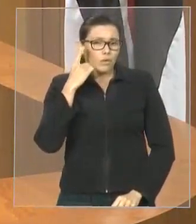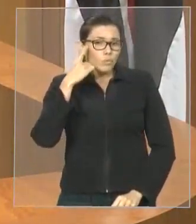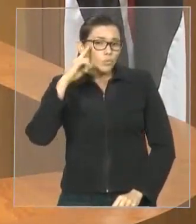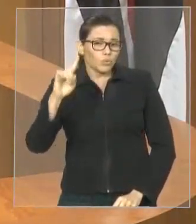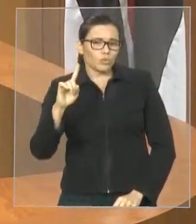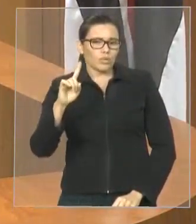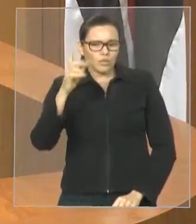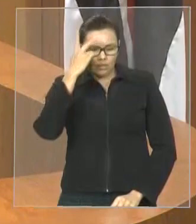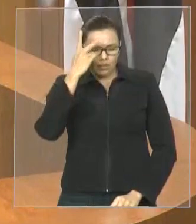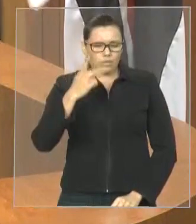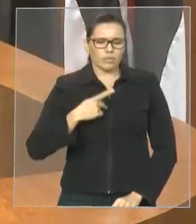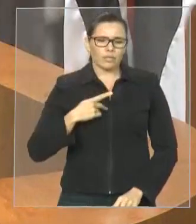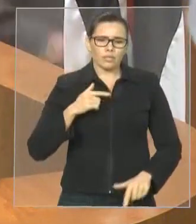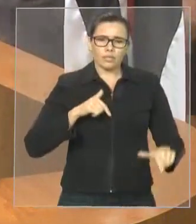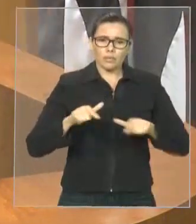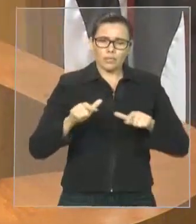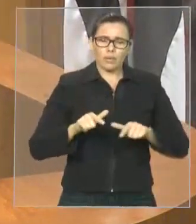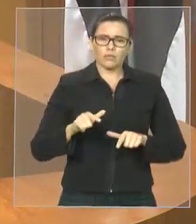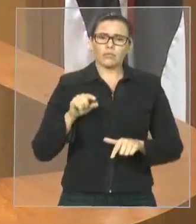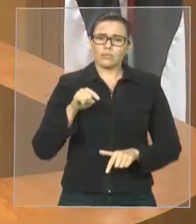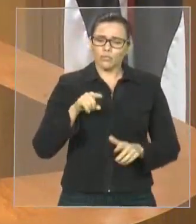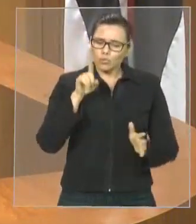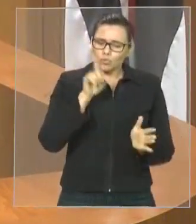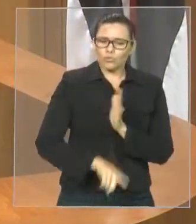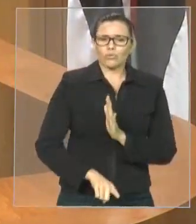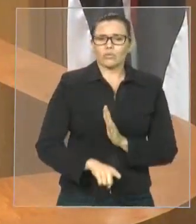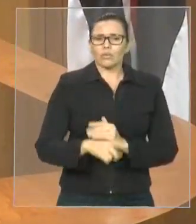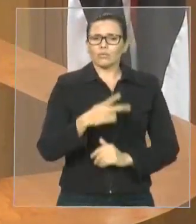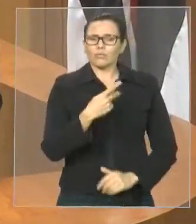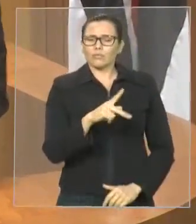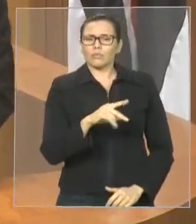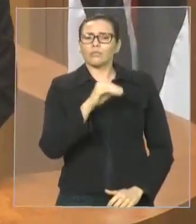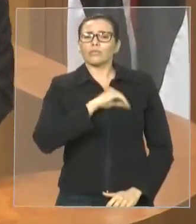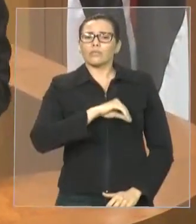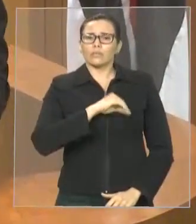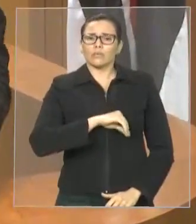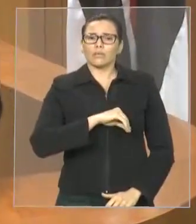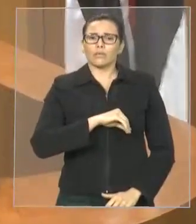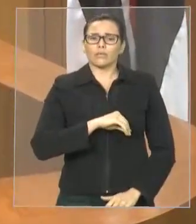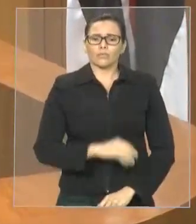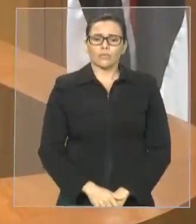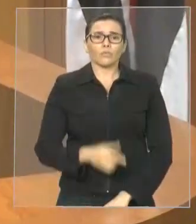ele possa ter descontado o salário dele no final do mês, como ele fez com vocês no dia de ontem.